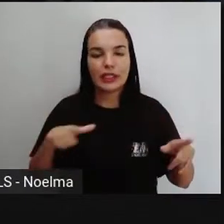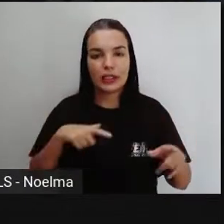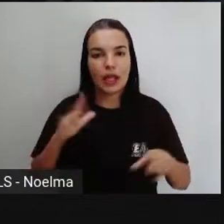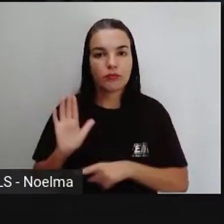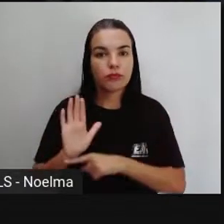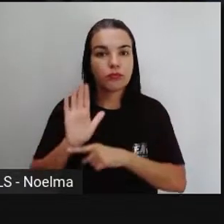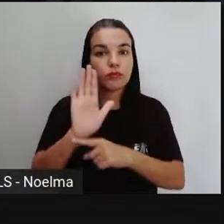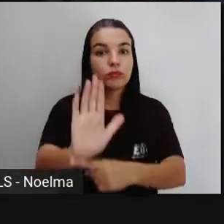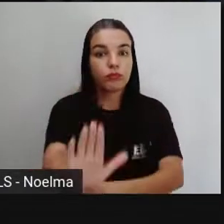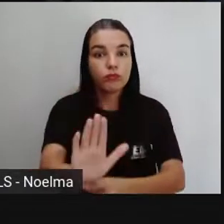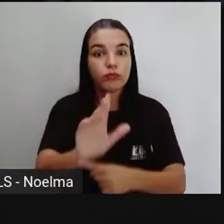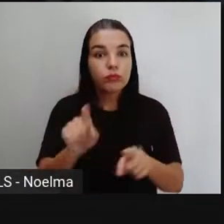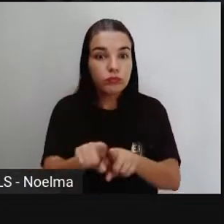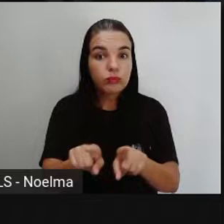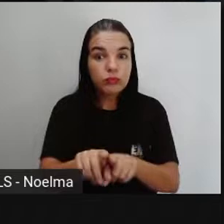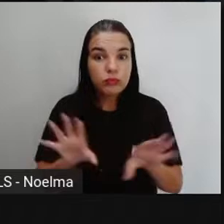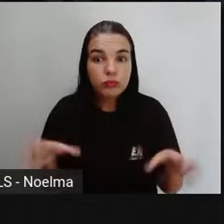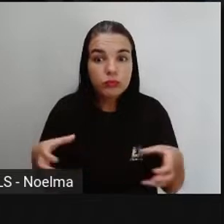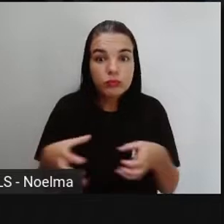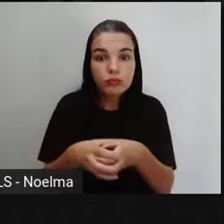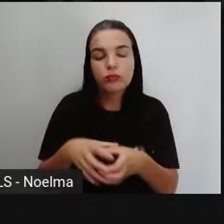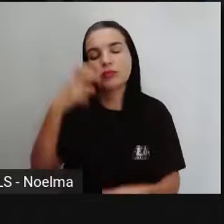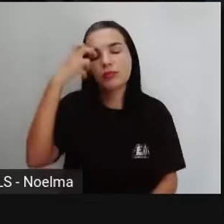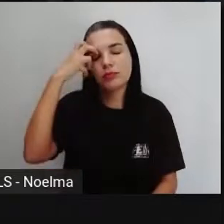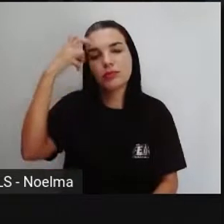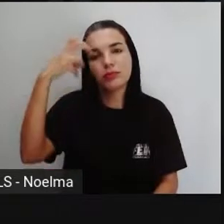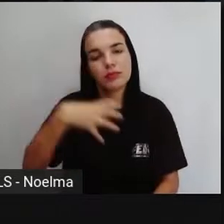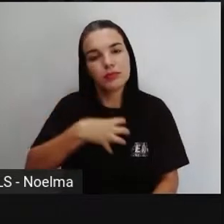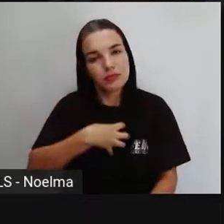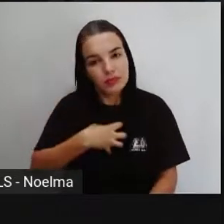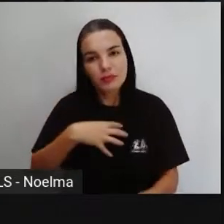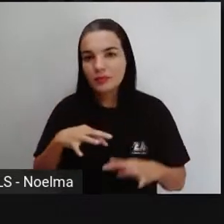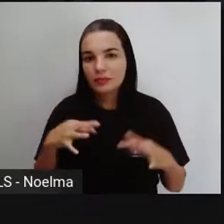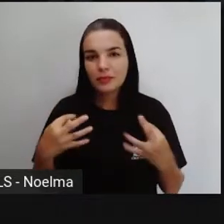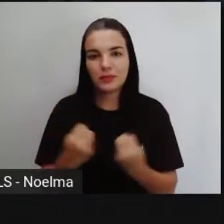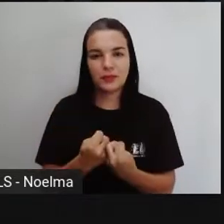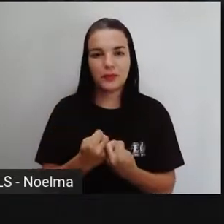contribuições diferentes para formar a cultura baiana como um todo.